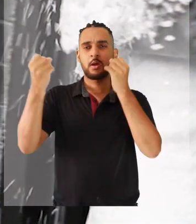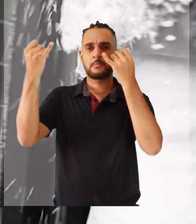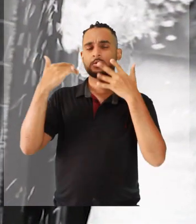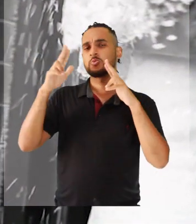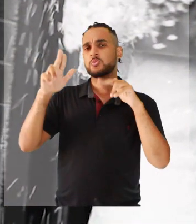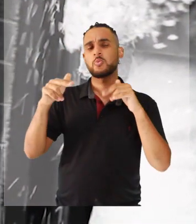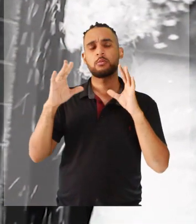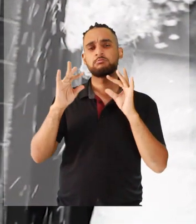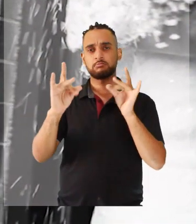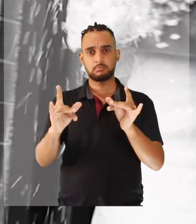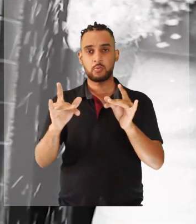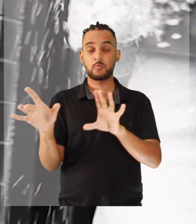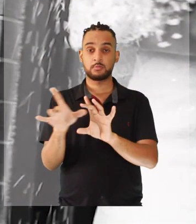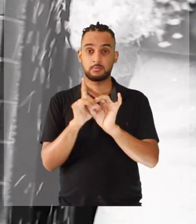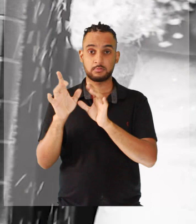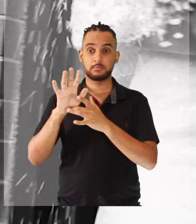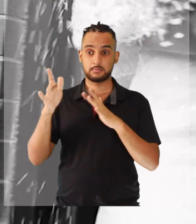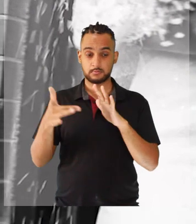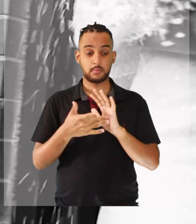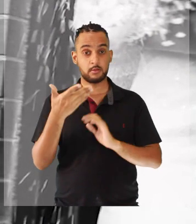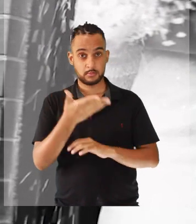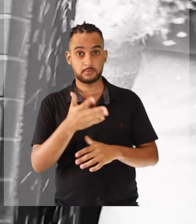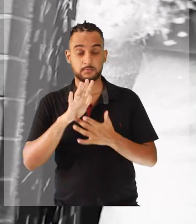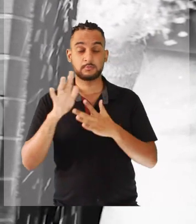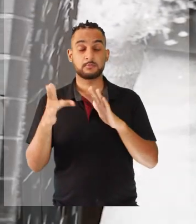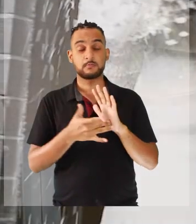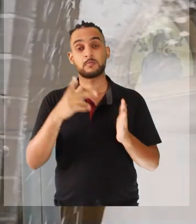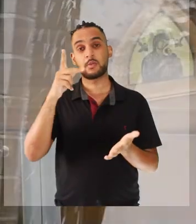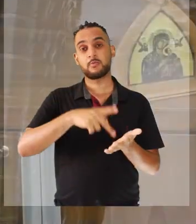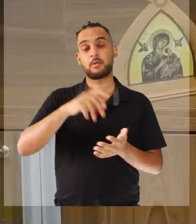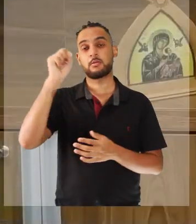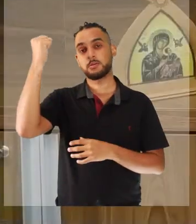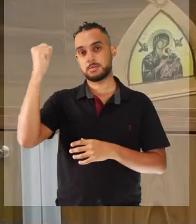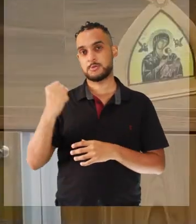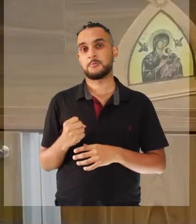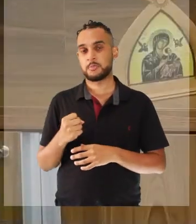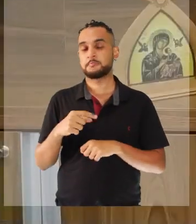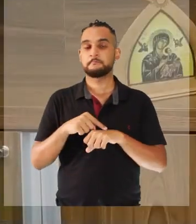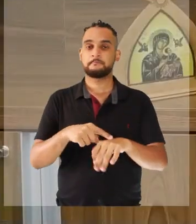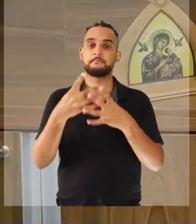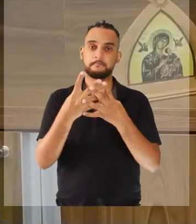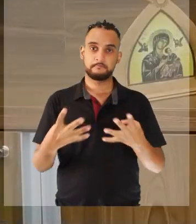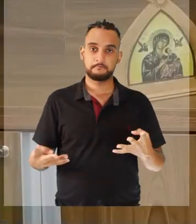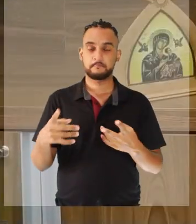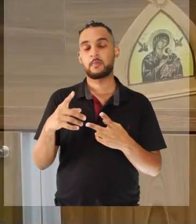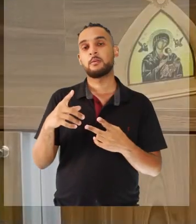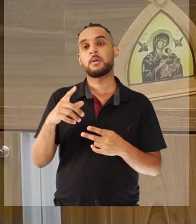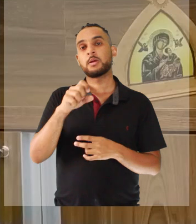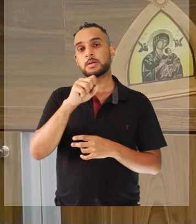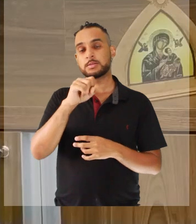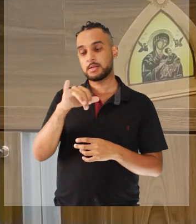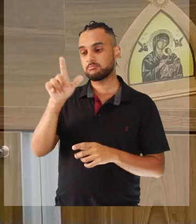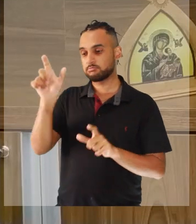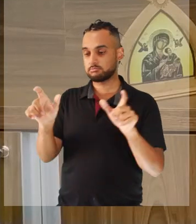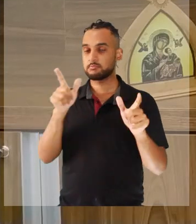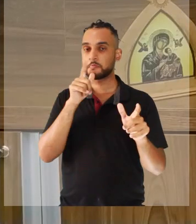aquele matrimônio, cuja bênção nunca foi abolida, em Jesus, nesse Jesus, se torna sacramento